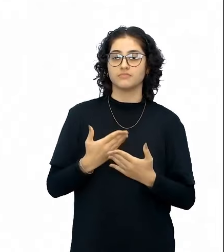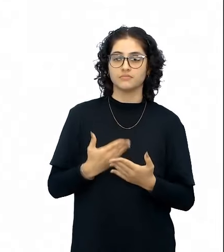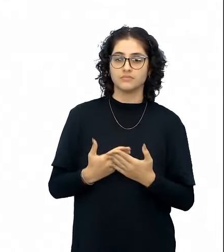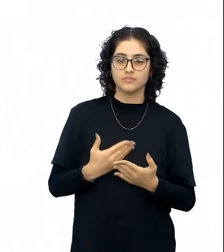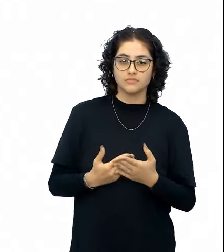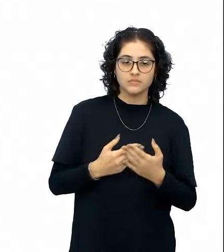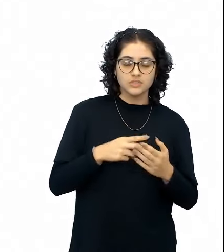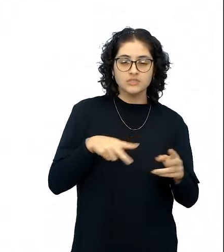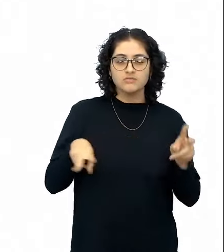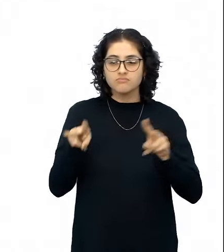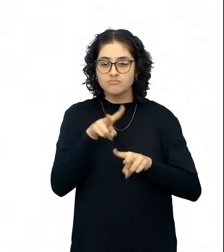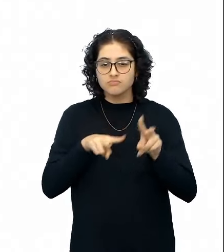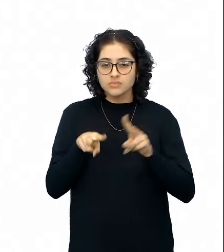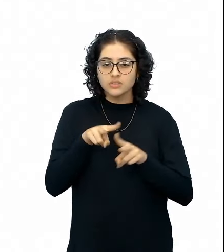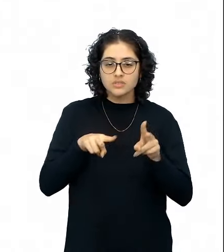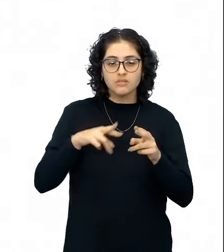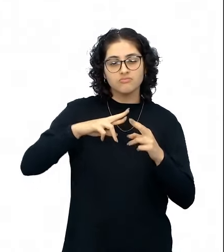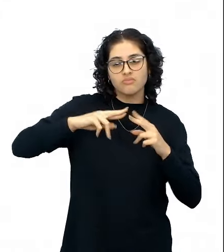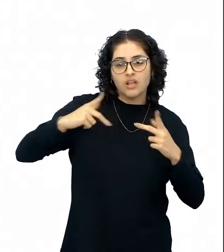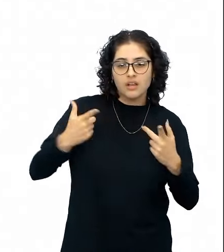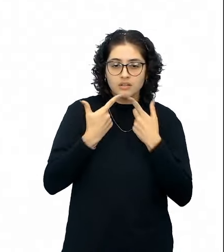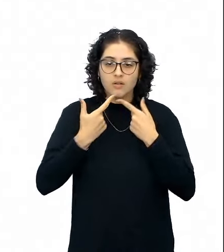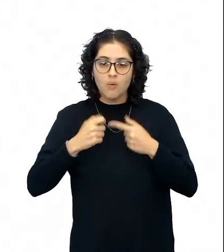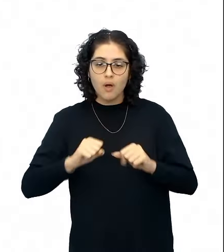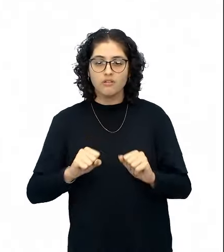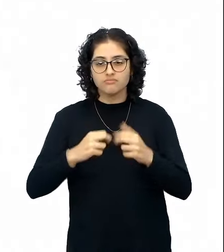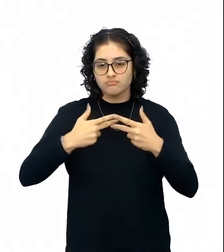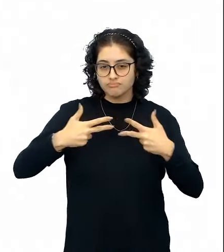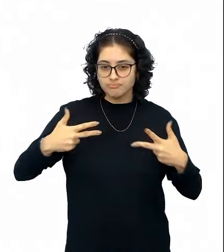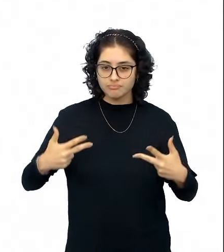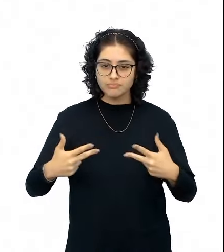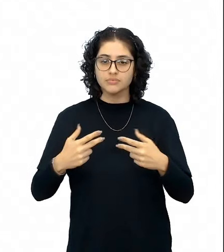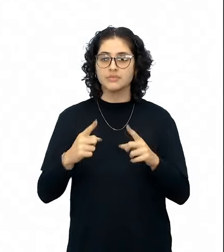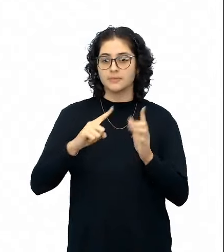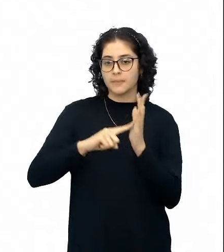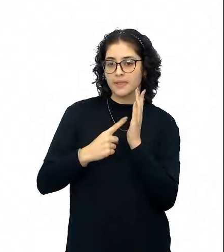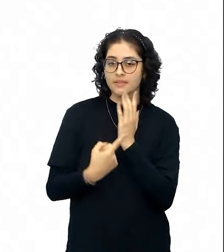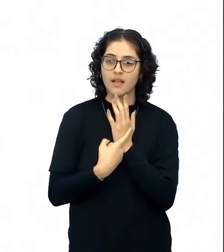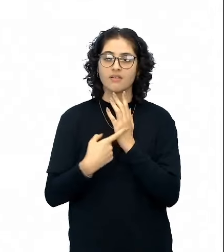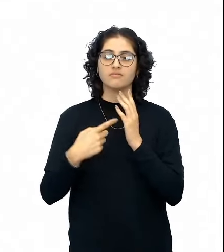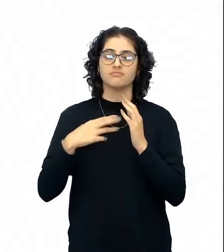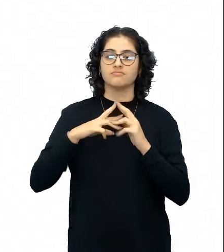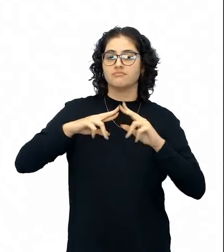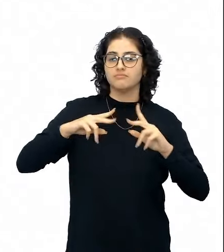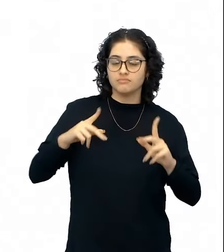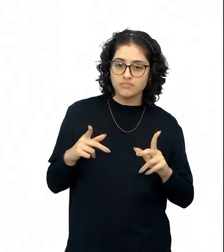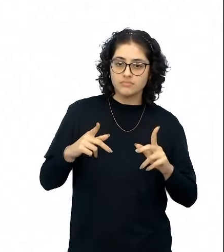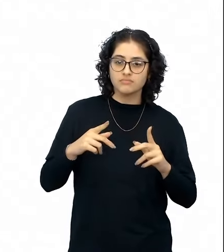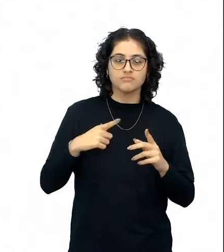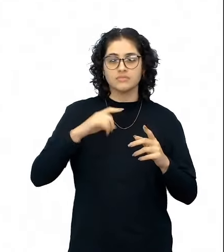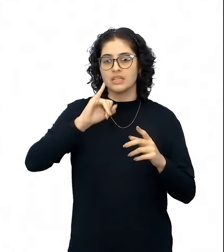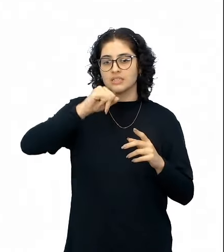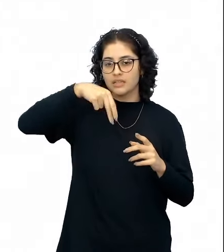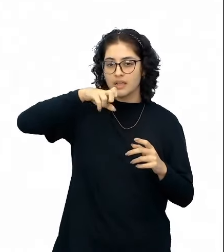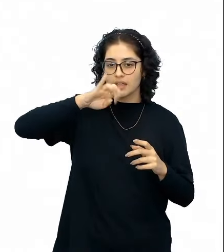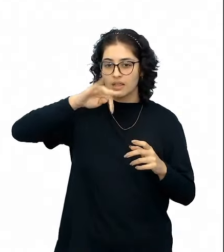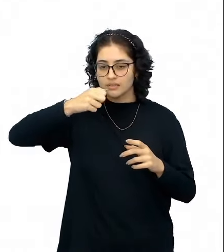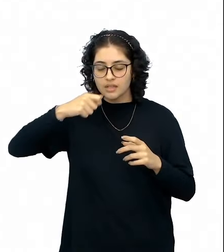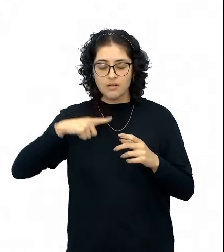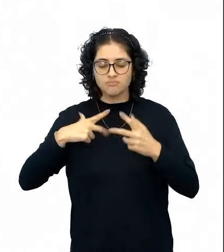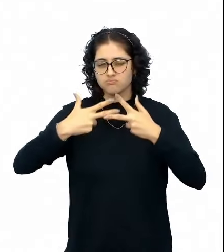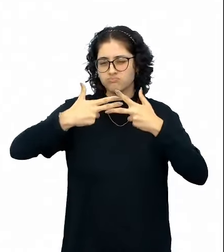revisar outras figuras de linguagem, tais como a literação, metáfora, sinestesia, entre outras, ao ler